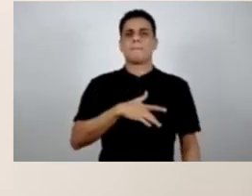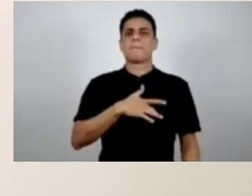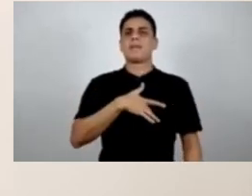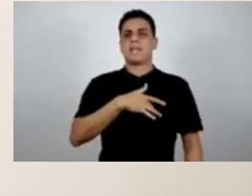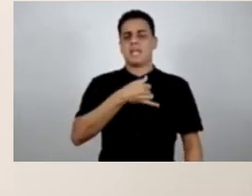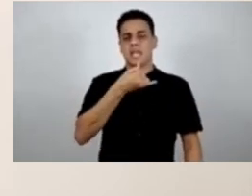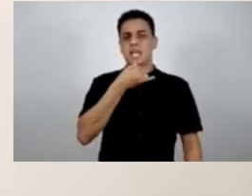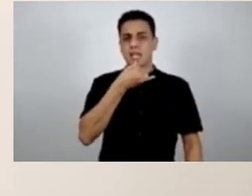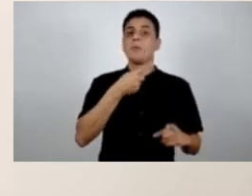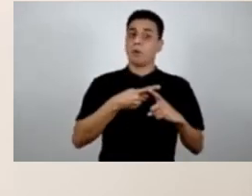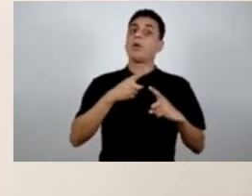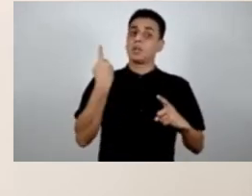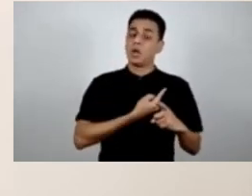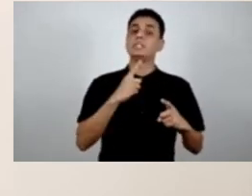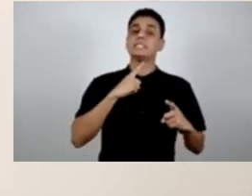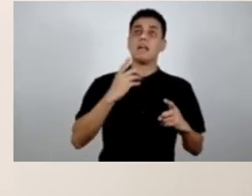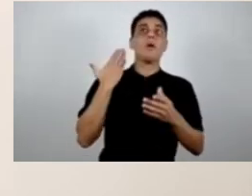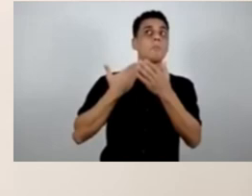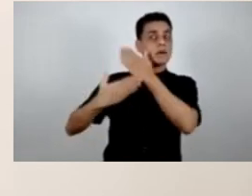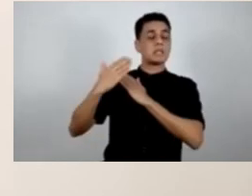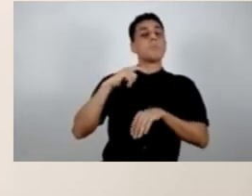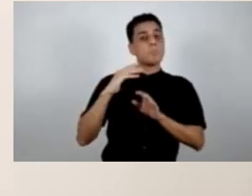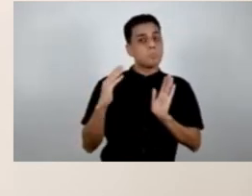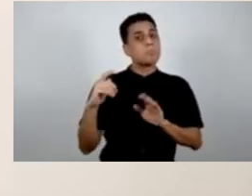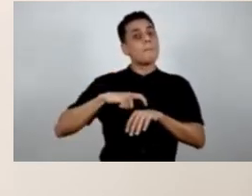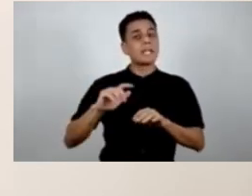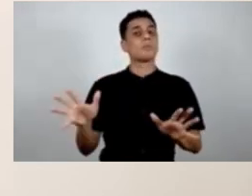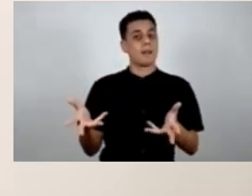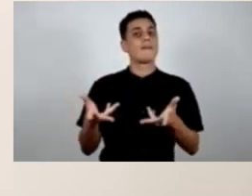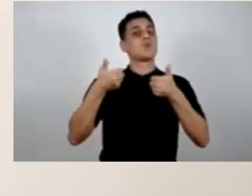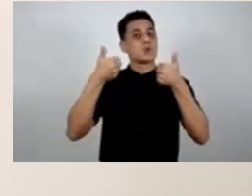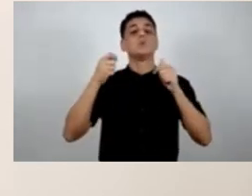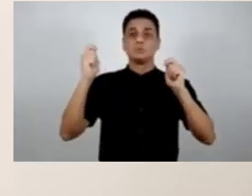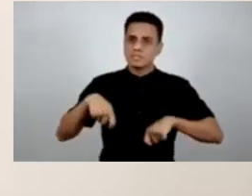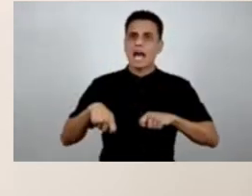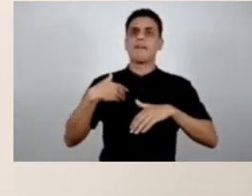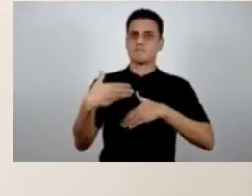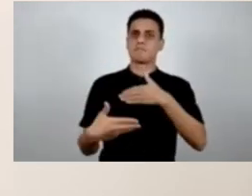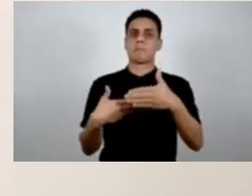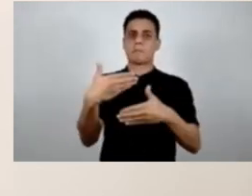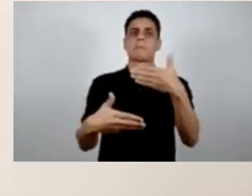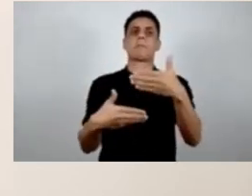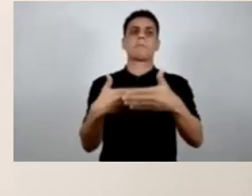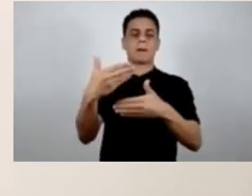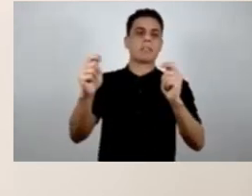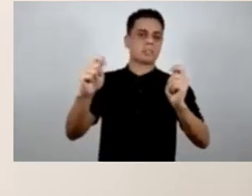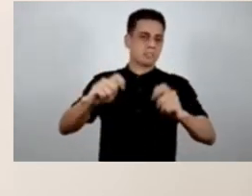a gente tivemos momentos assim, maravilhosos que dava para chegar ali assim, e ter um